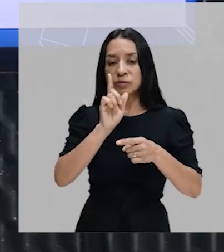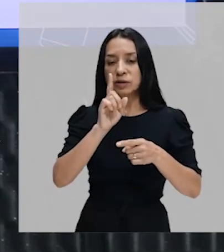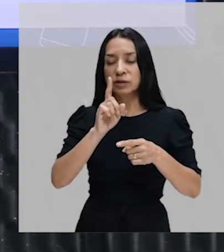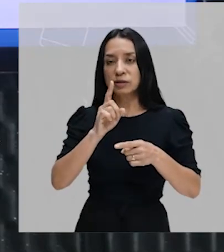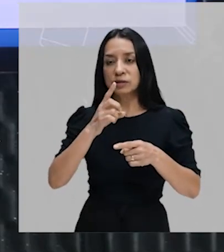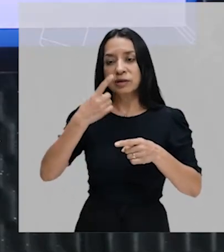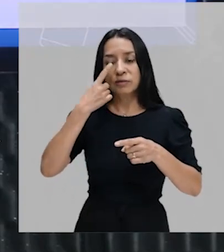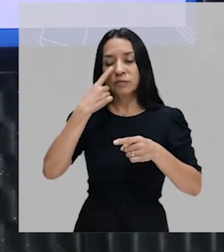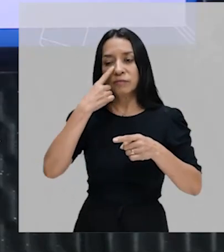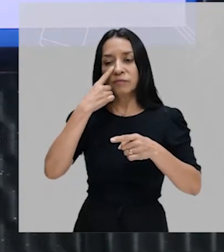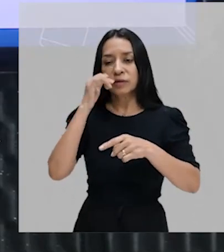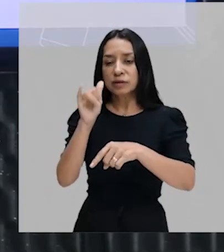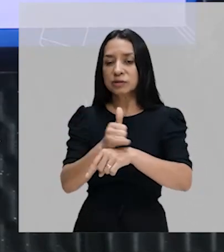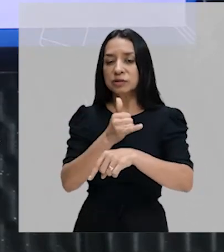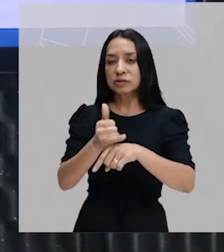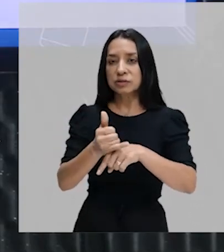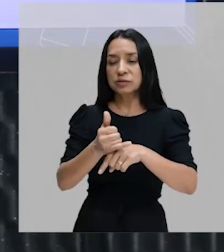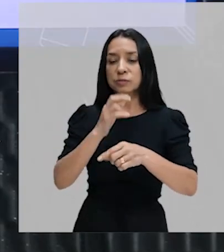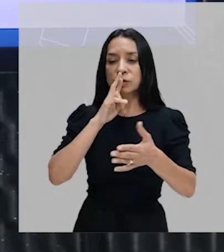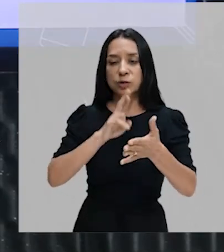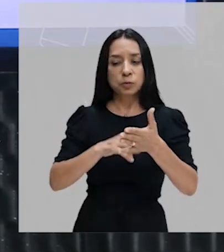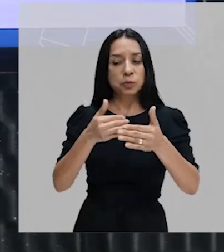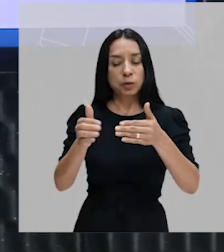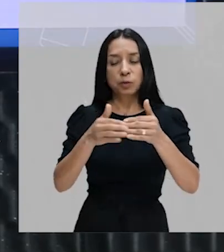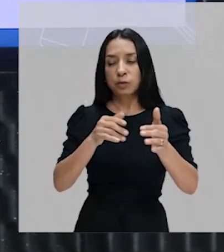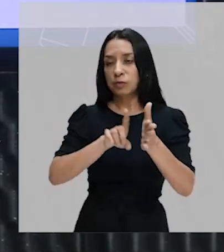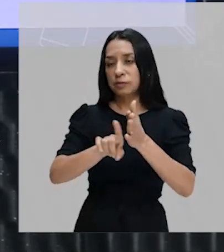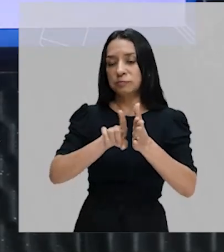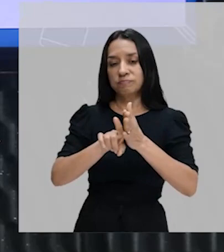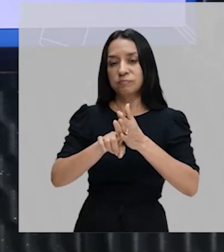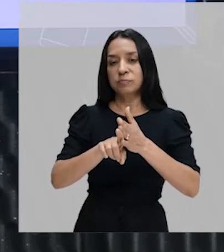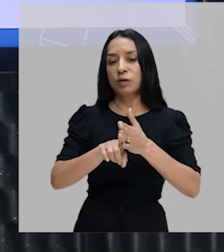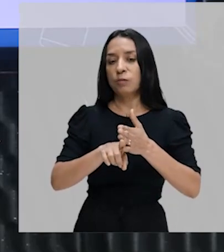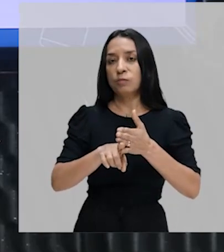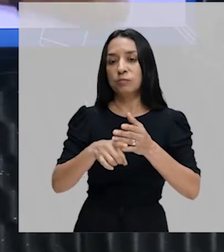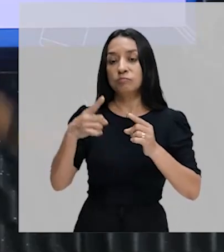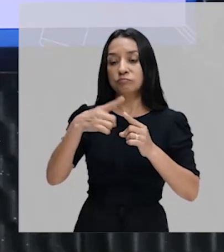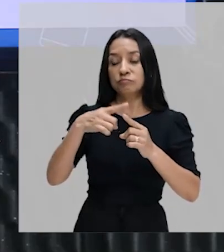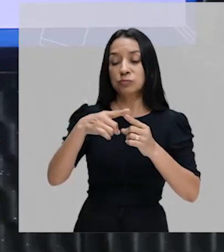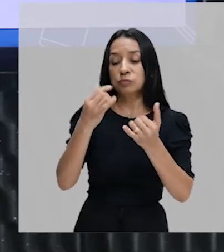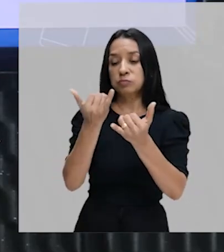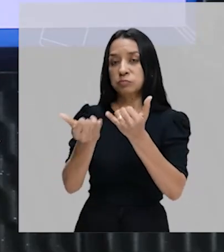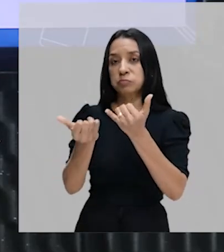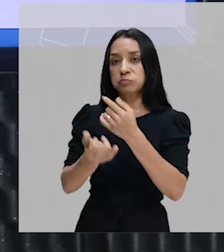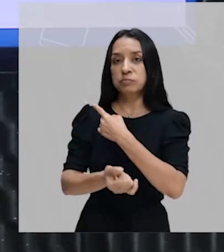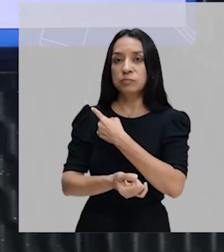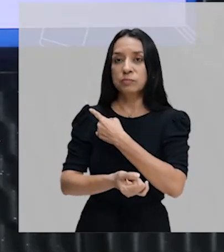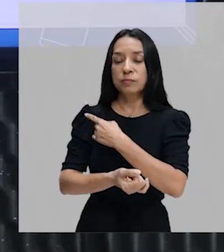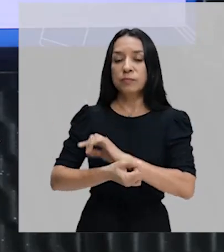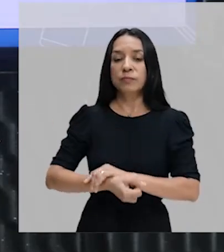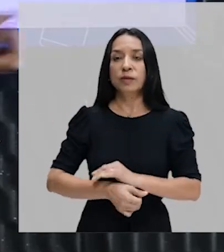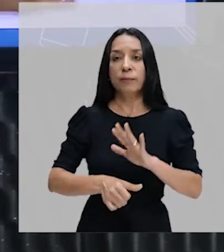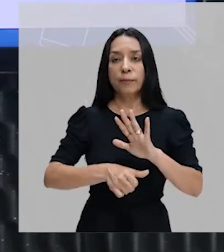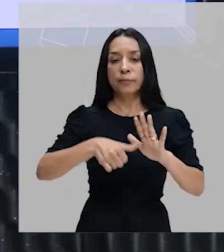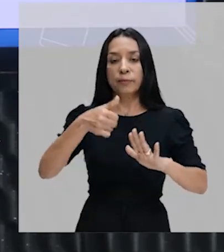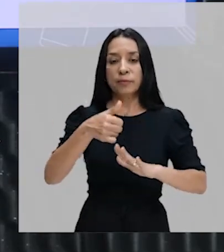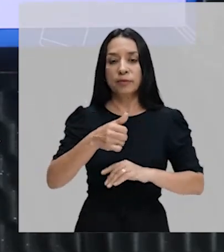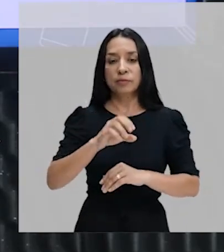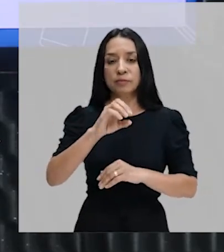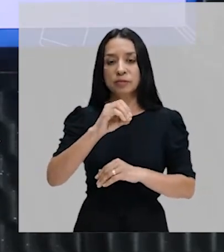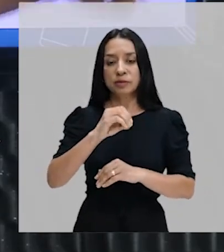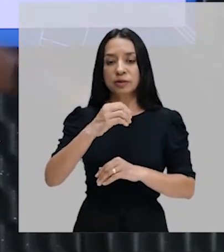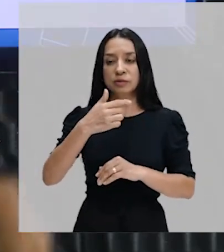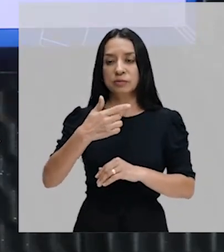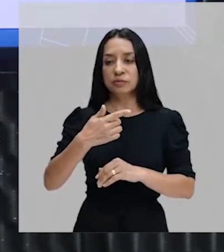para responder qualquer questão nesse estilo. O que é que nós temos aqui de informação? Primeiro conjunto, 0, 7 e 1. Segundo